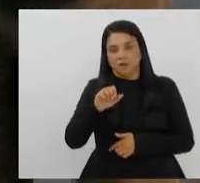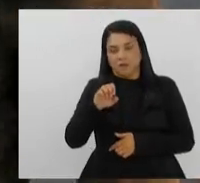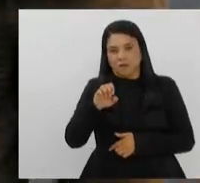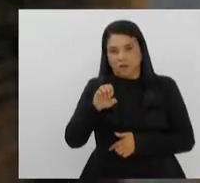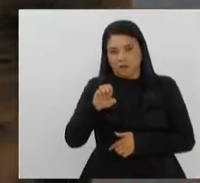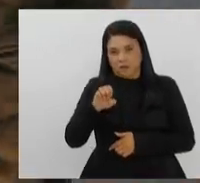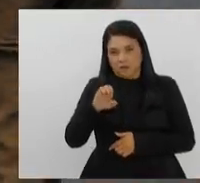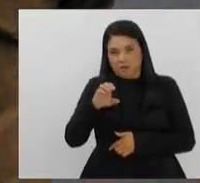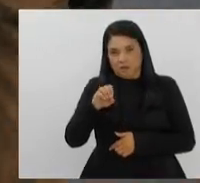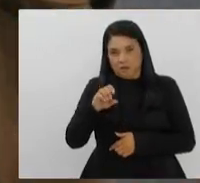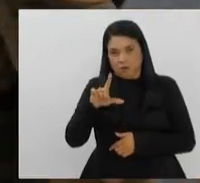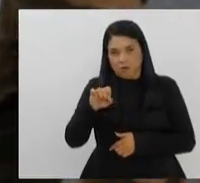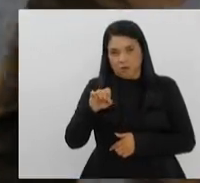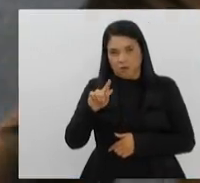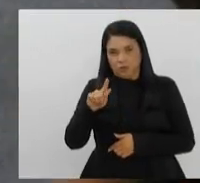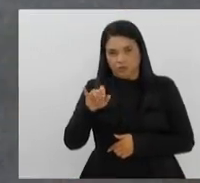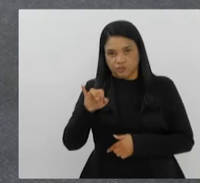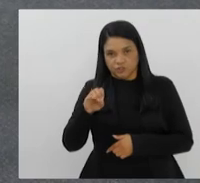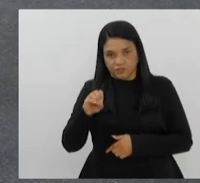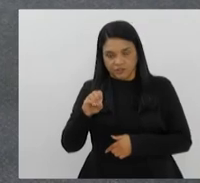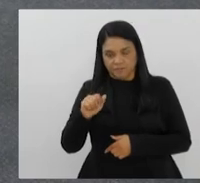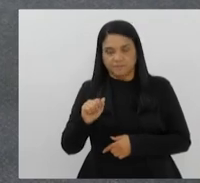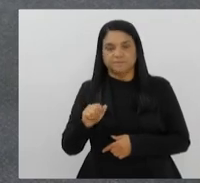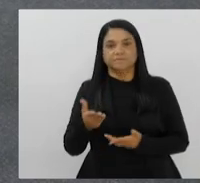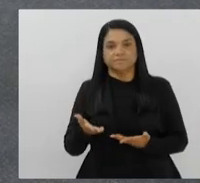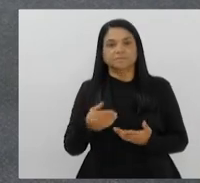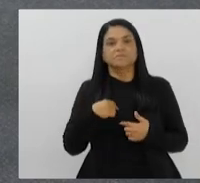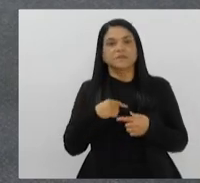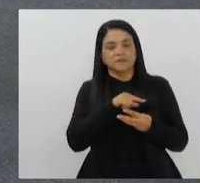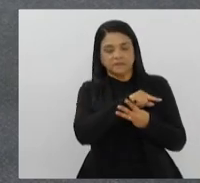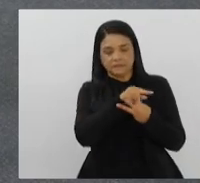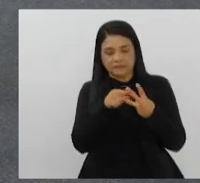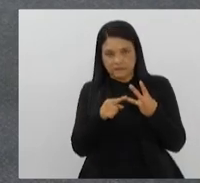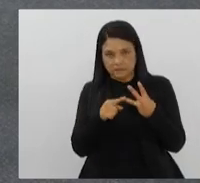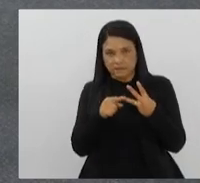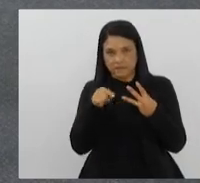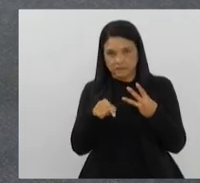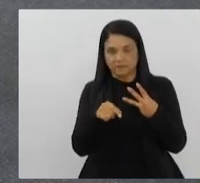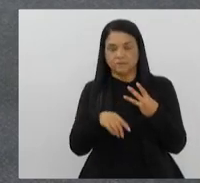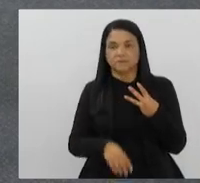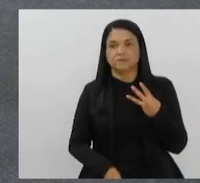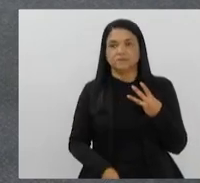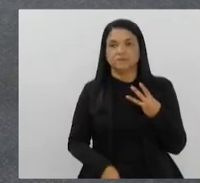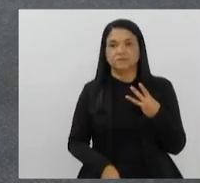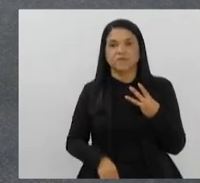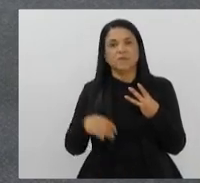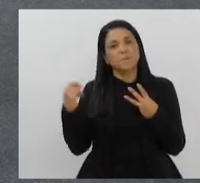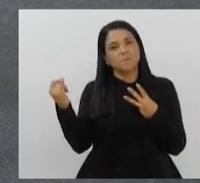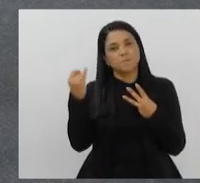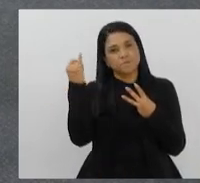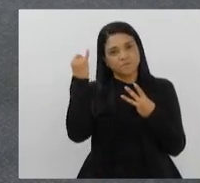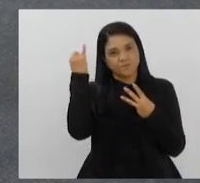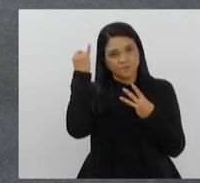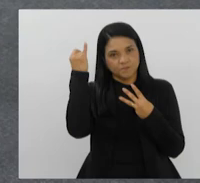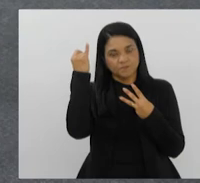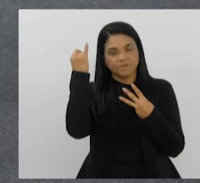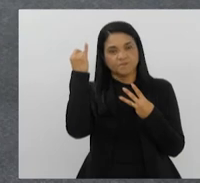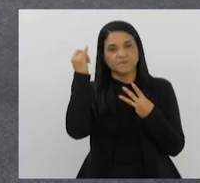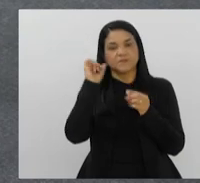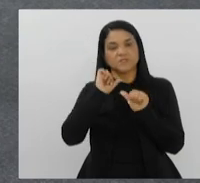aí quero destacar três elementos principais, presidente. Primeiro, da importância que nós temos